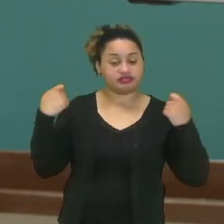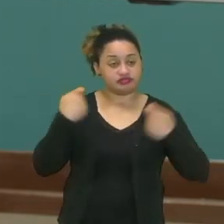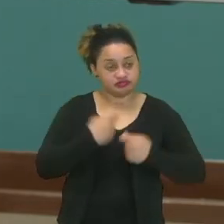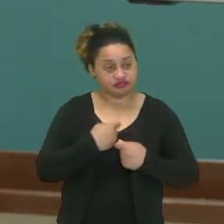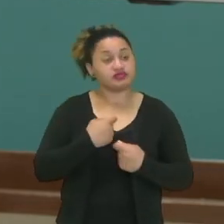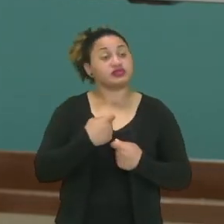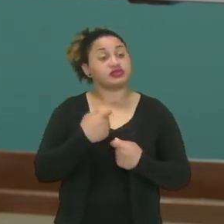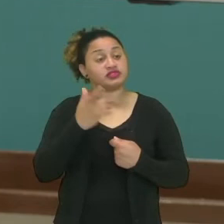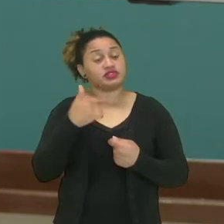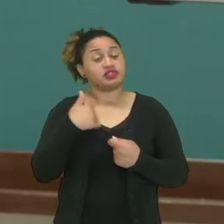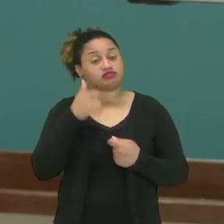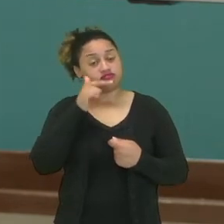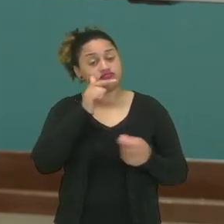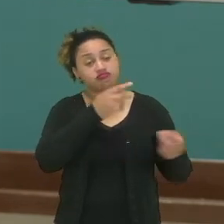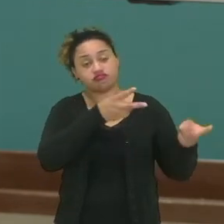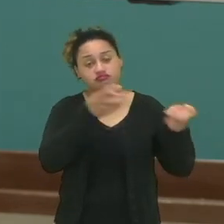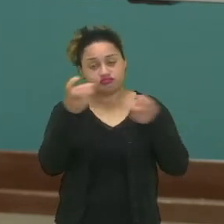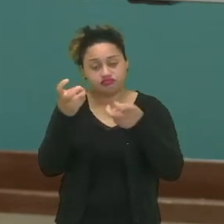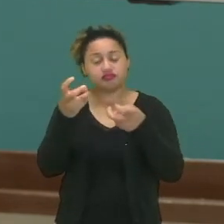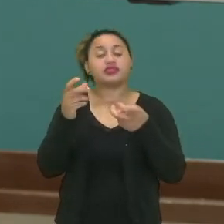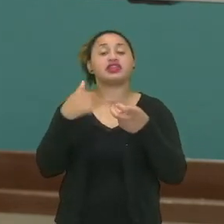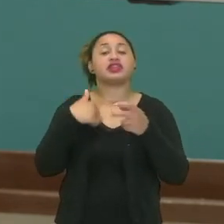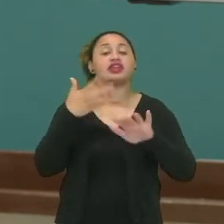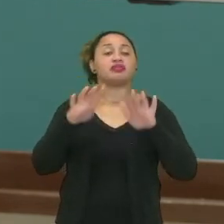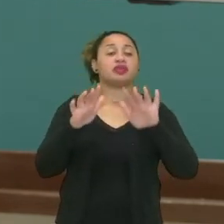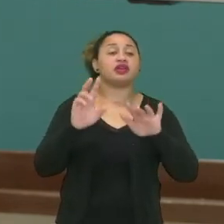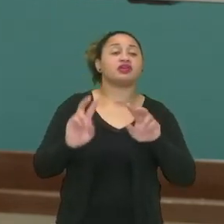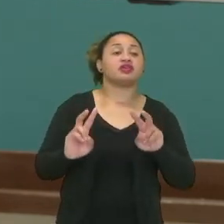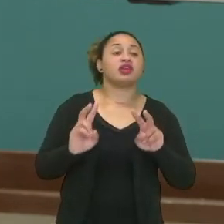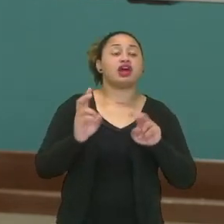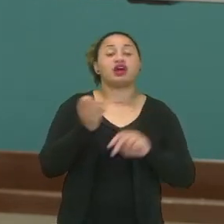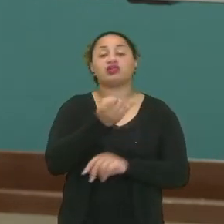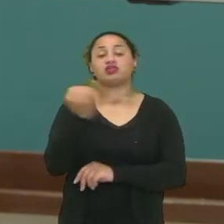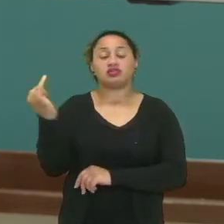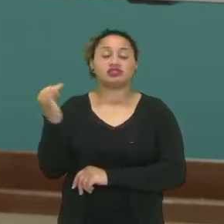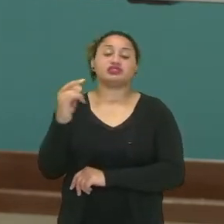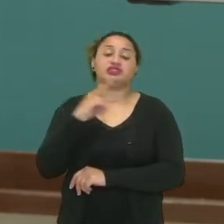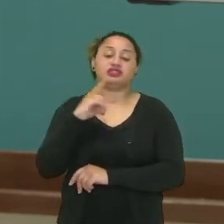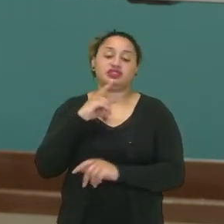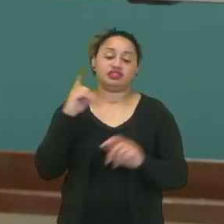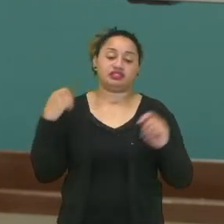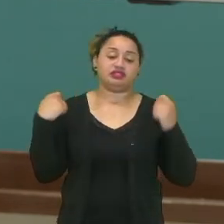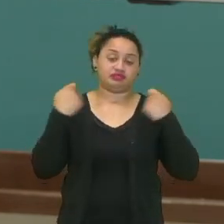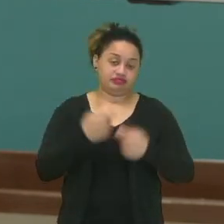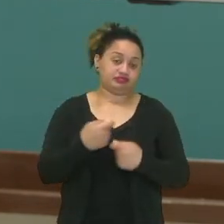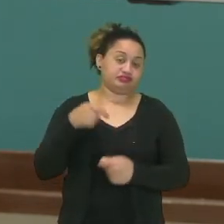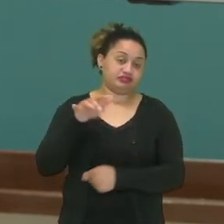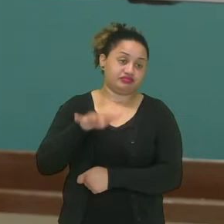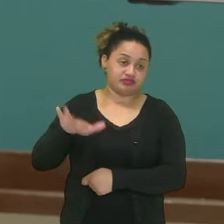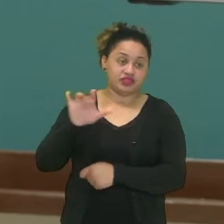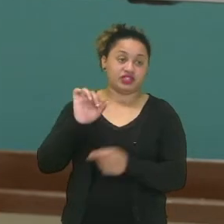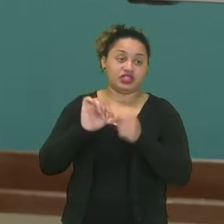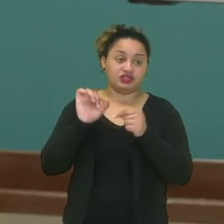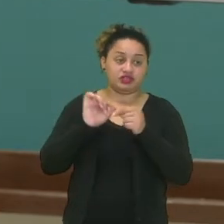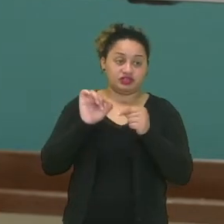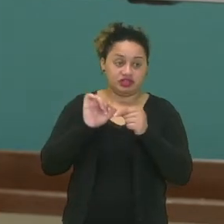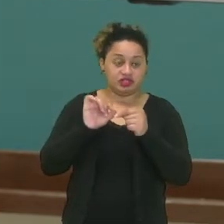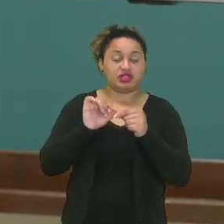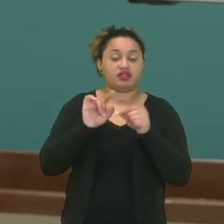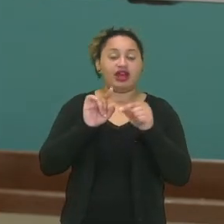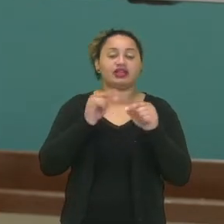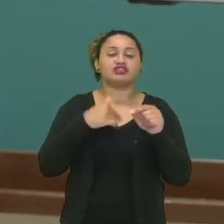para ver que quanto maior o valor, o número de jaquetas, nesse caso, for fabricado, vai